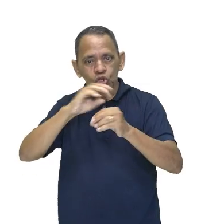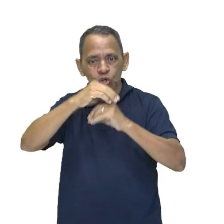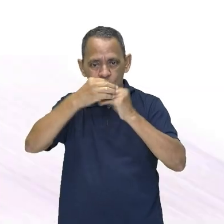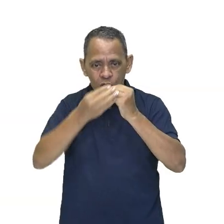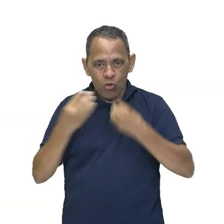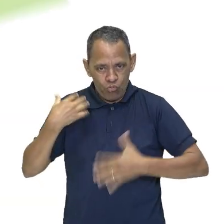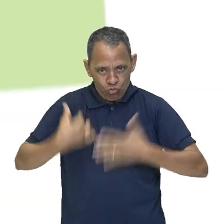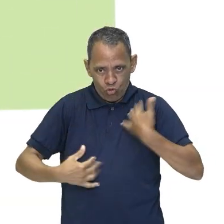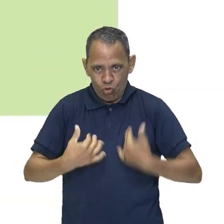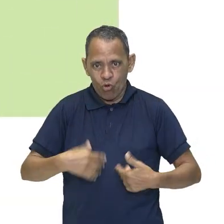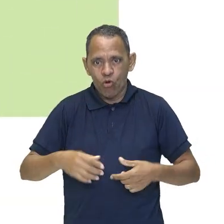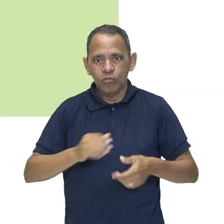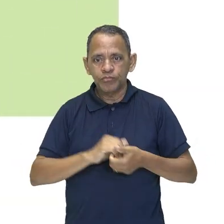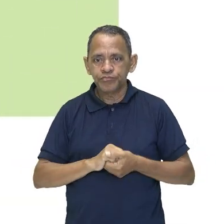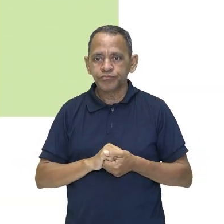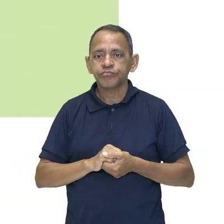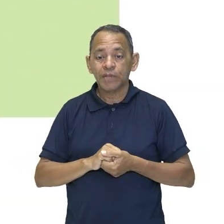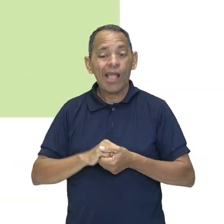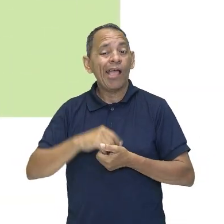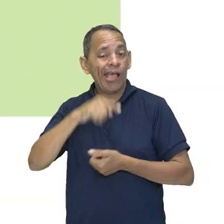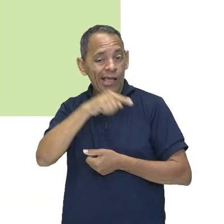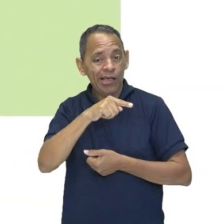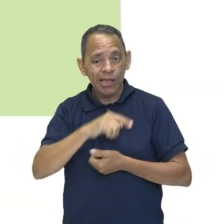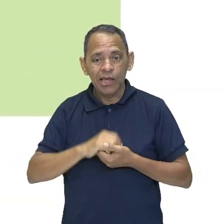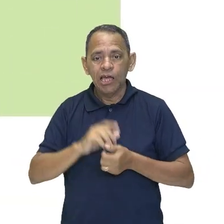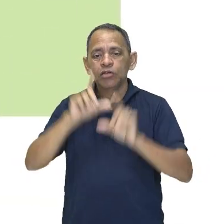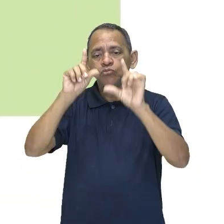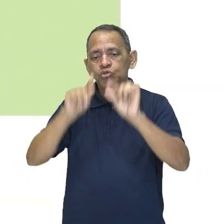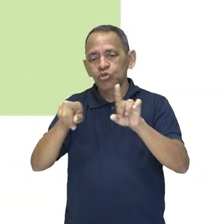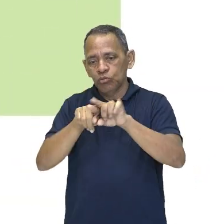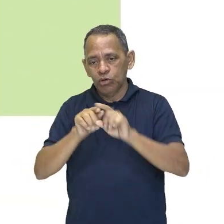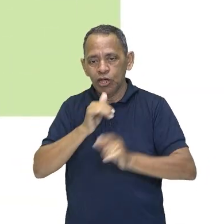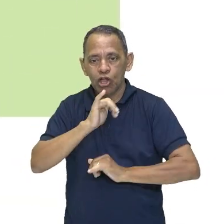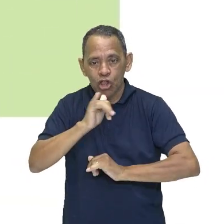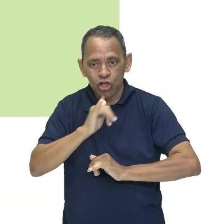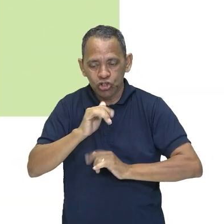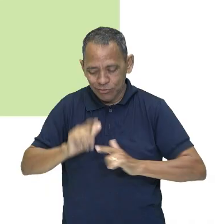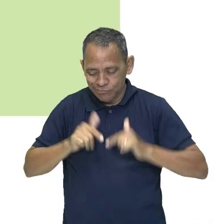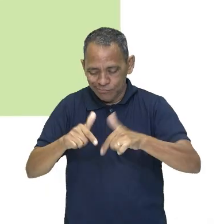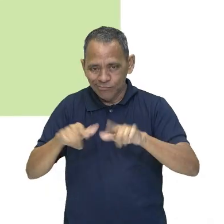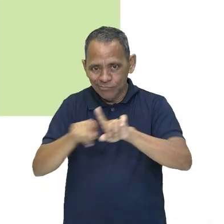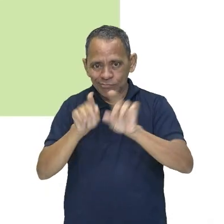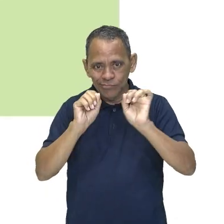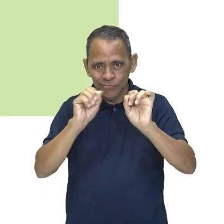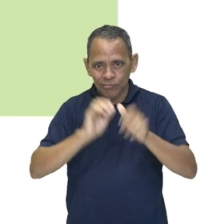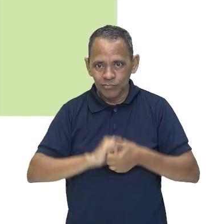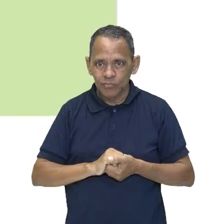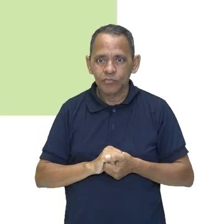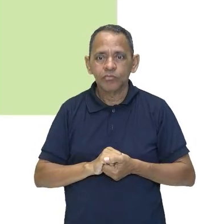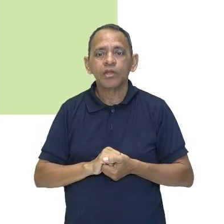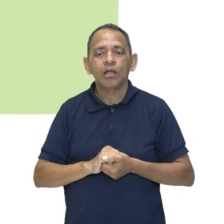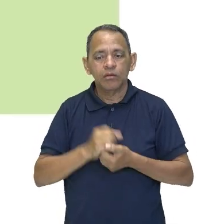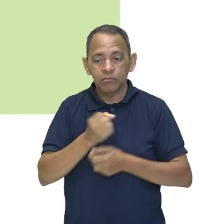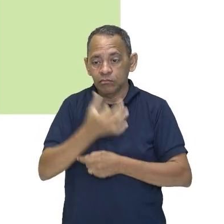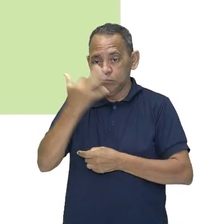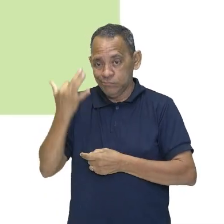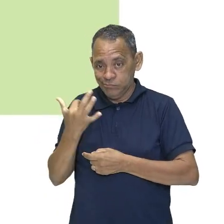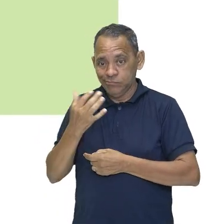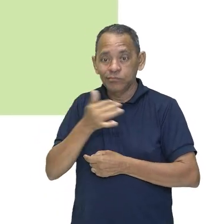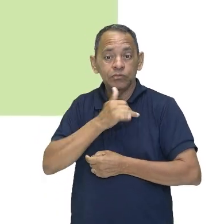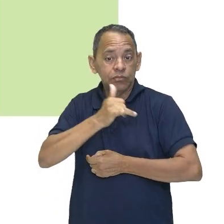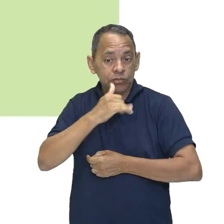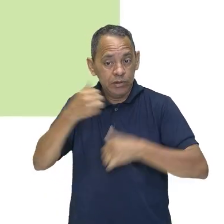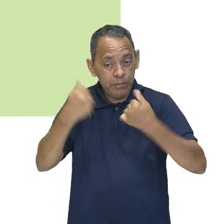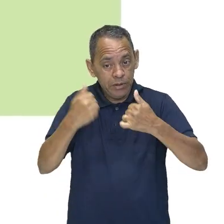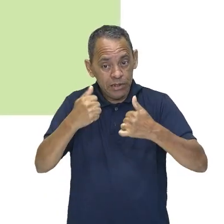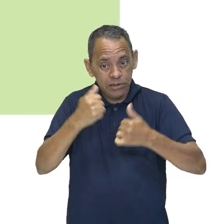Os catalisadores diminuem a energia de ativação. Essa é a quantidade de energia necessária